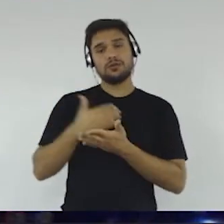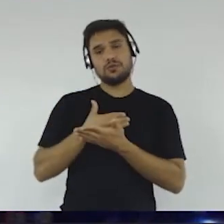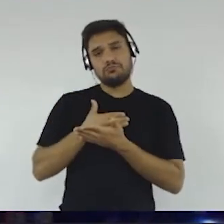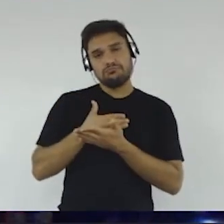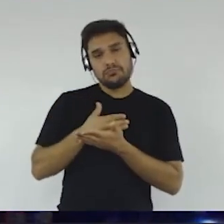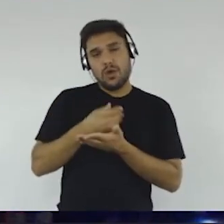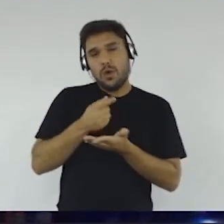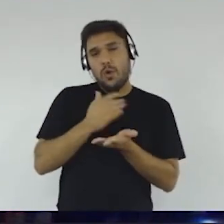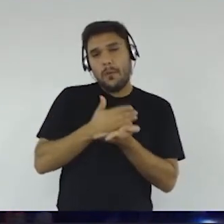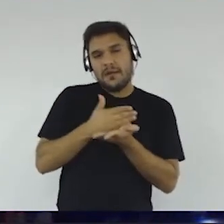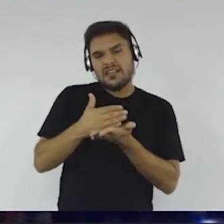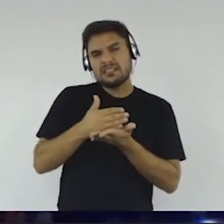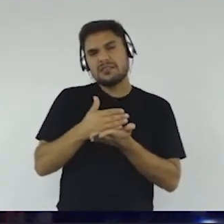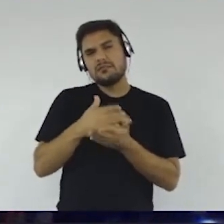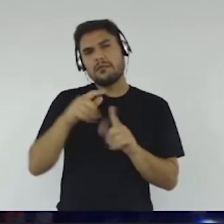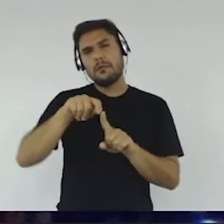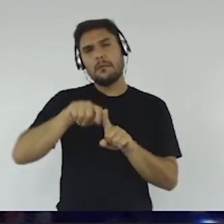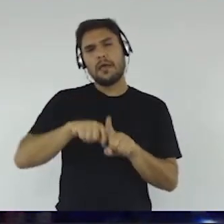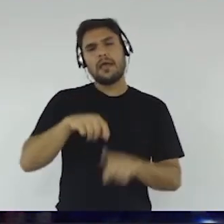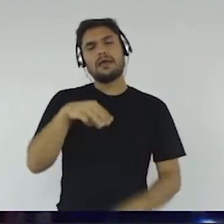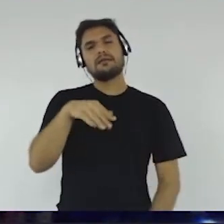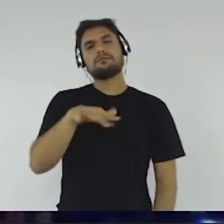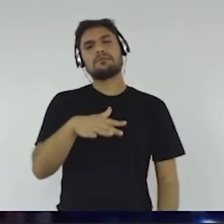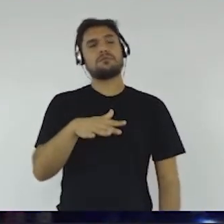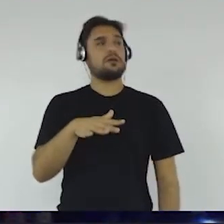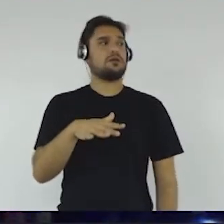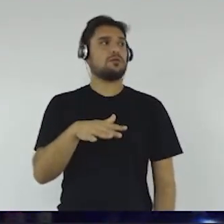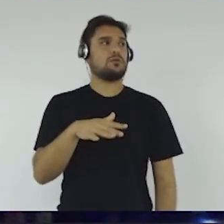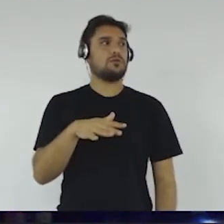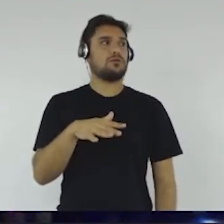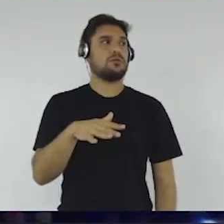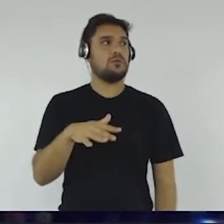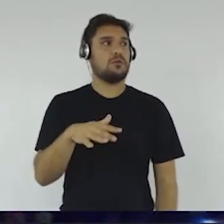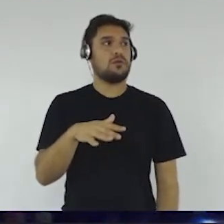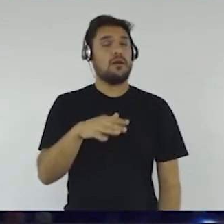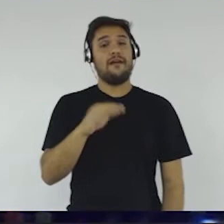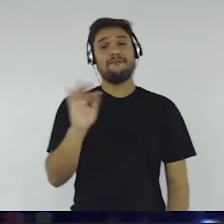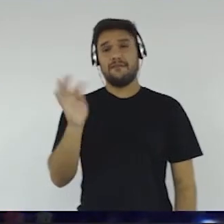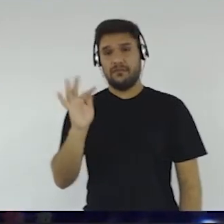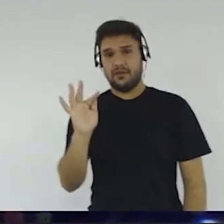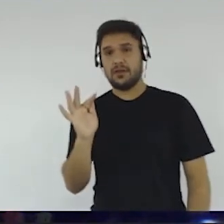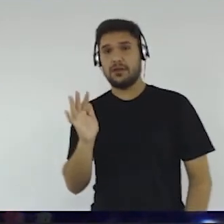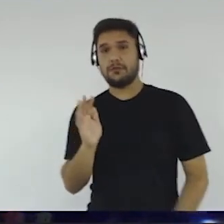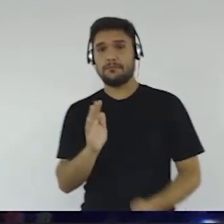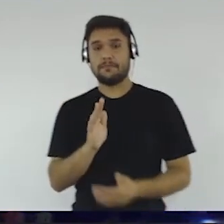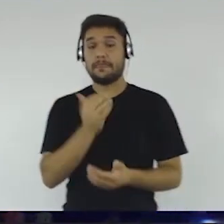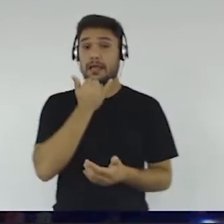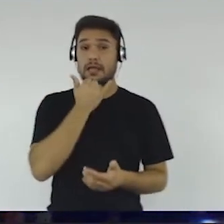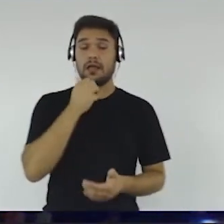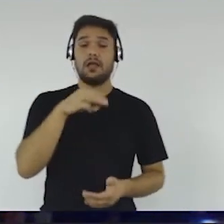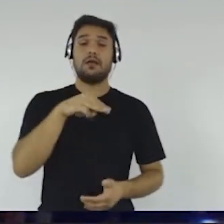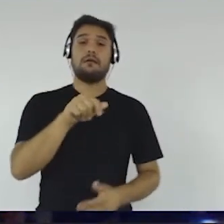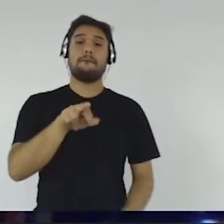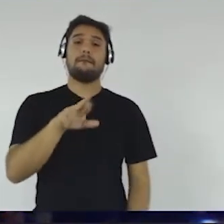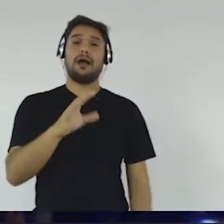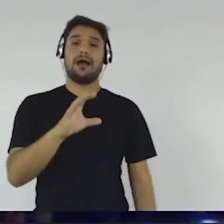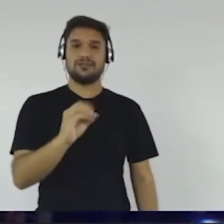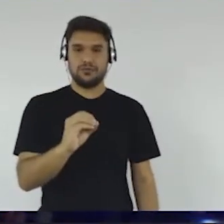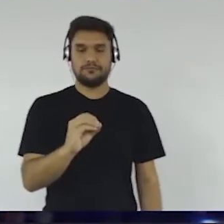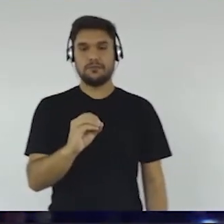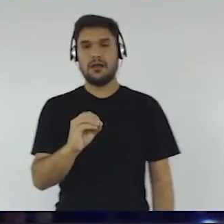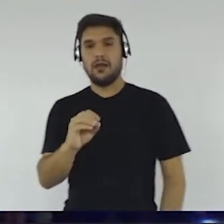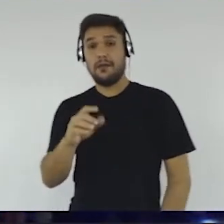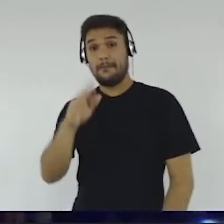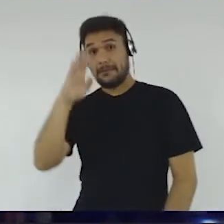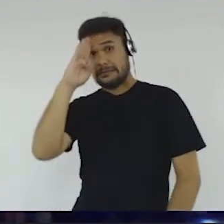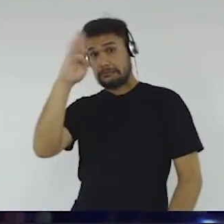crise, eu estou falando de meados do mês de fevereiro, meados do mês de março, as principais